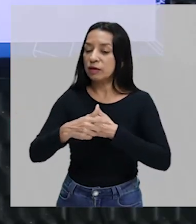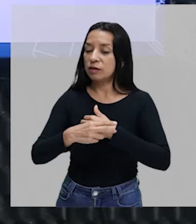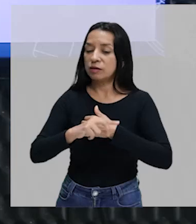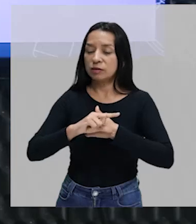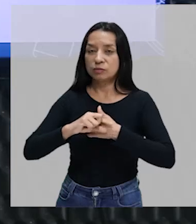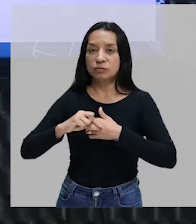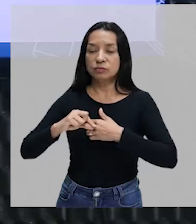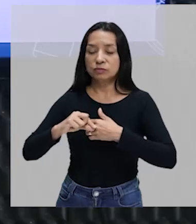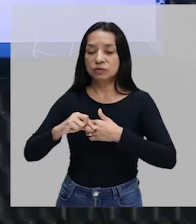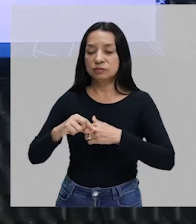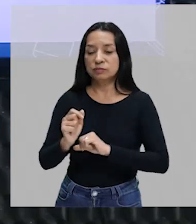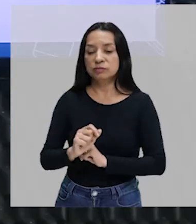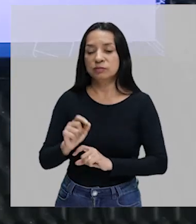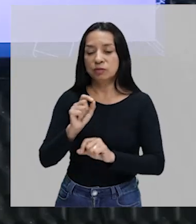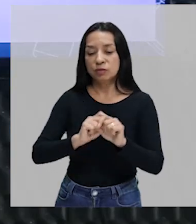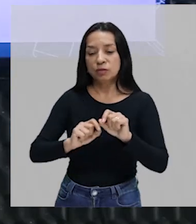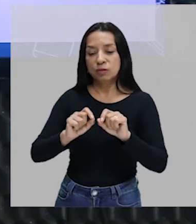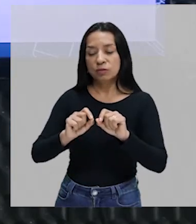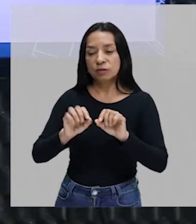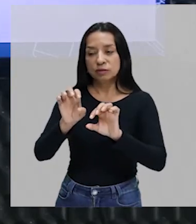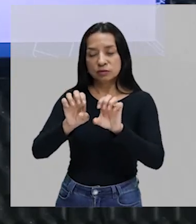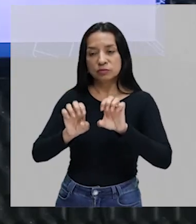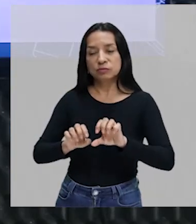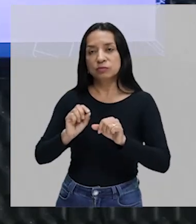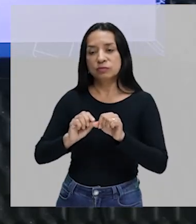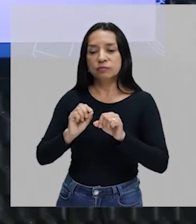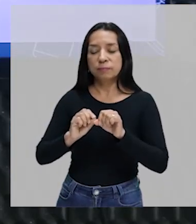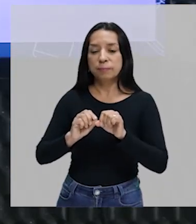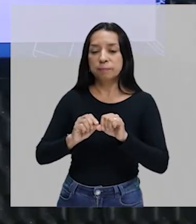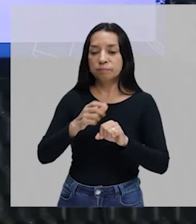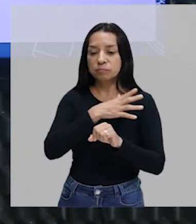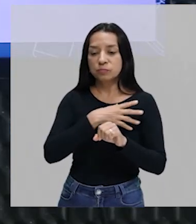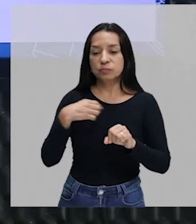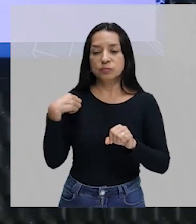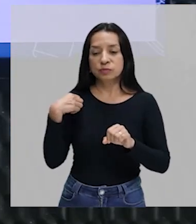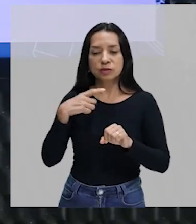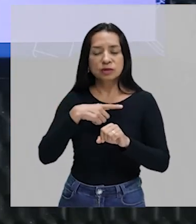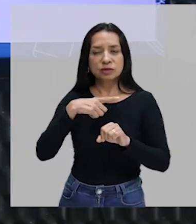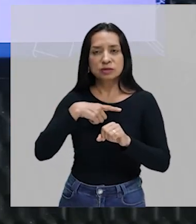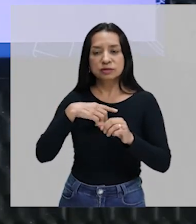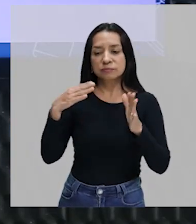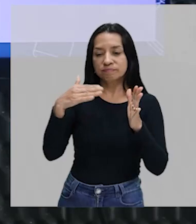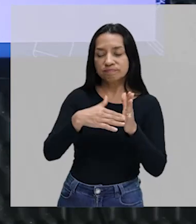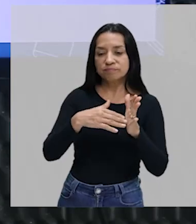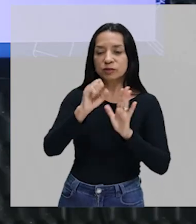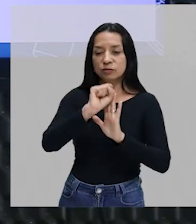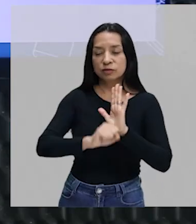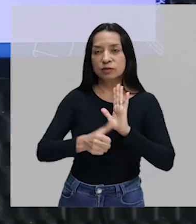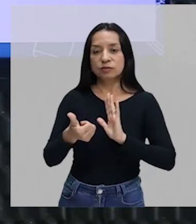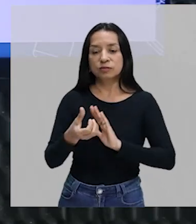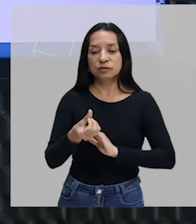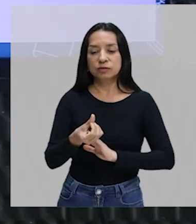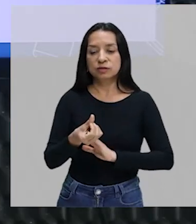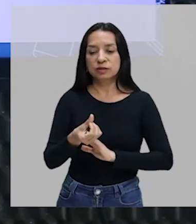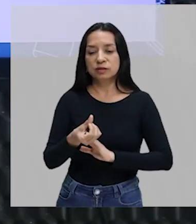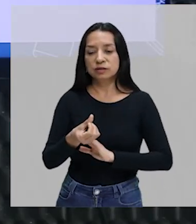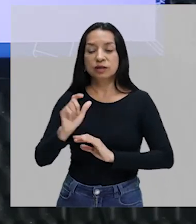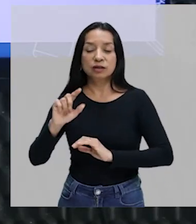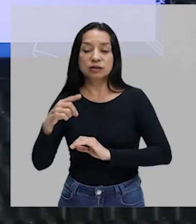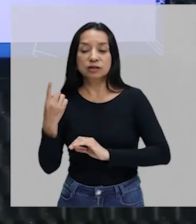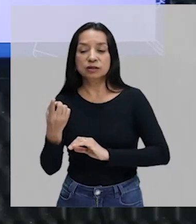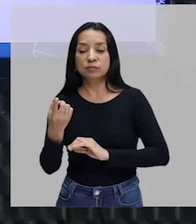por Aristóteles, ele subsistiu até o século XVI, quando finalmente Maquiavel disse